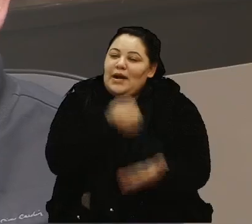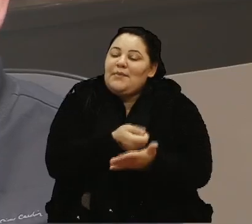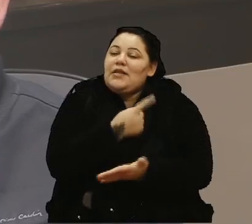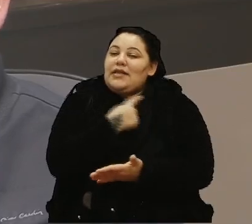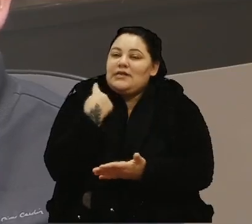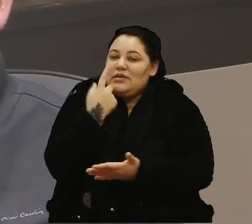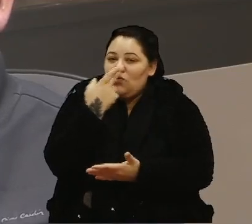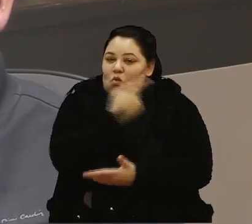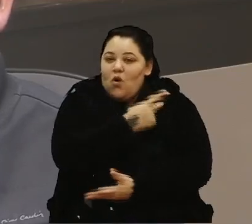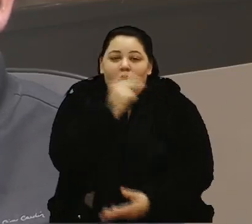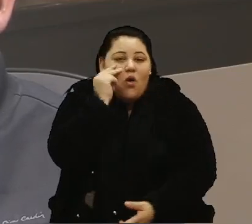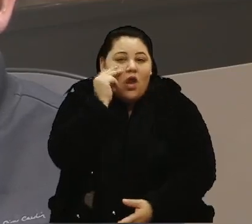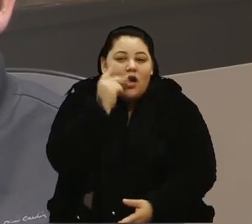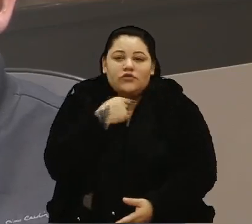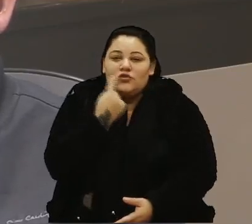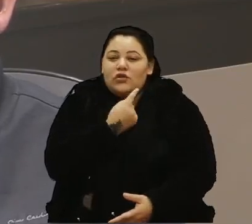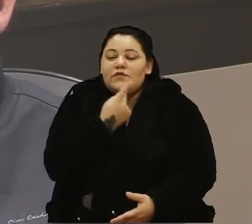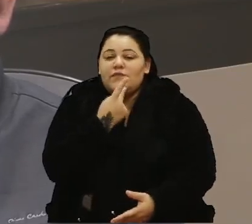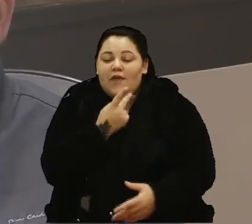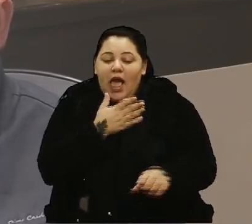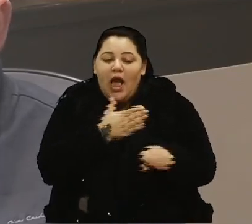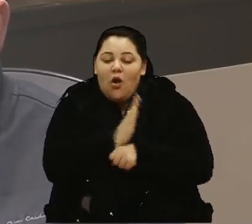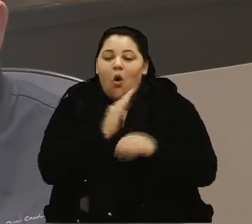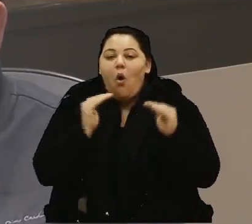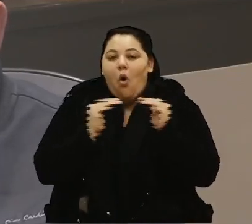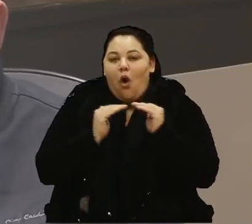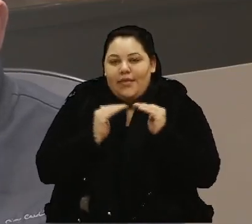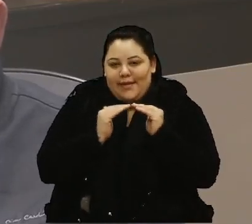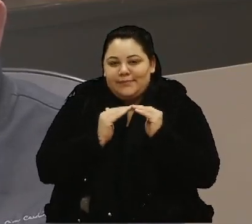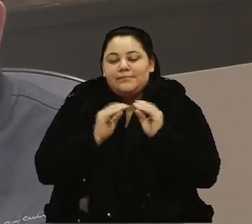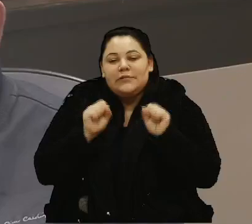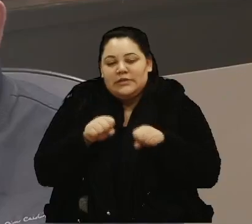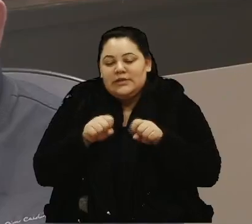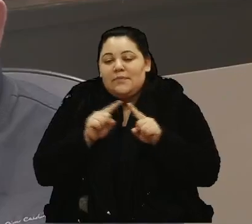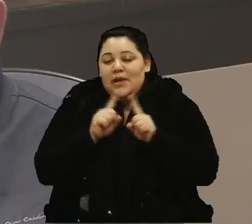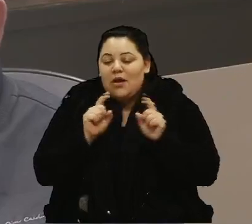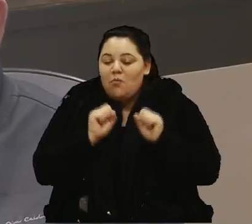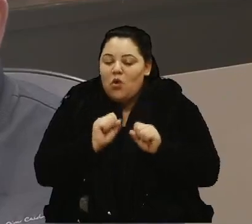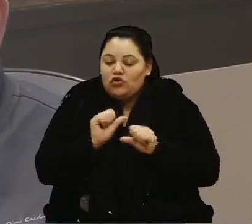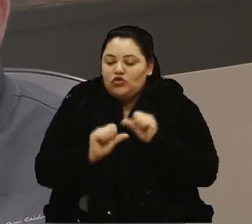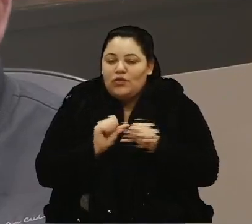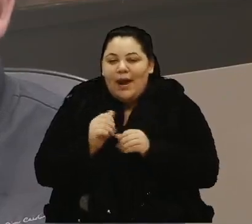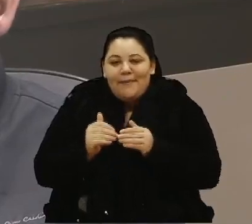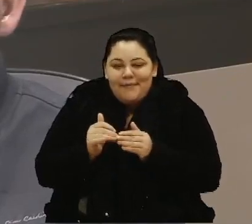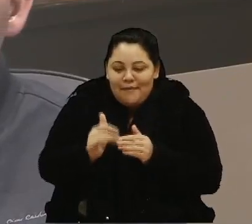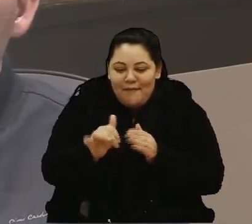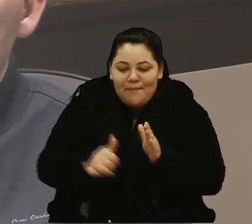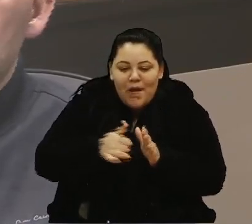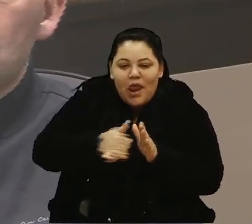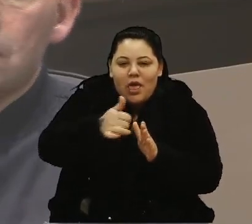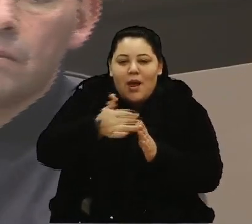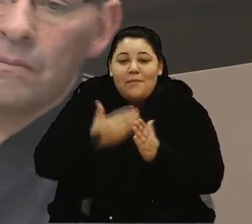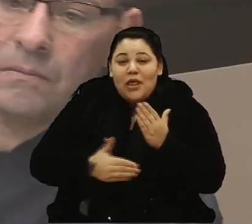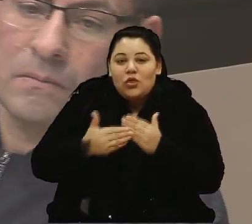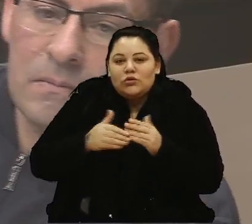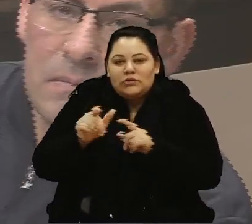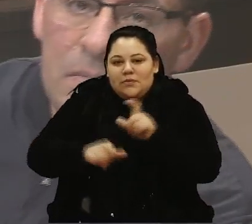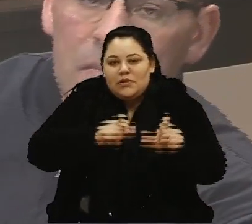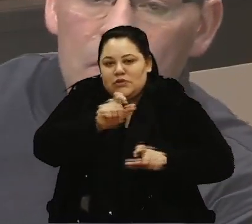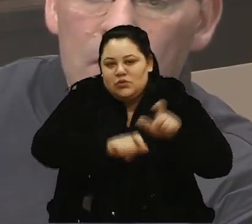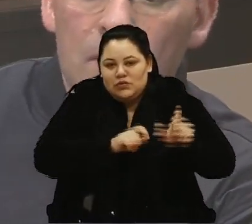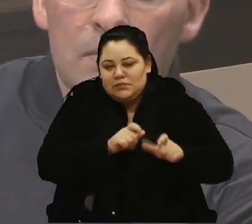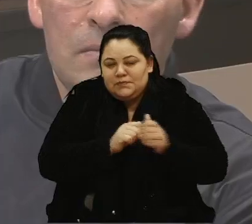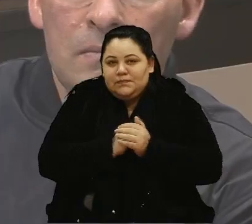vai aqui concordar, né, e aprovar se for preciso, mas dá para fazer uma mudança talvez mais para frente para melhorar para todo mundo.